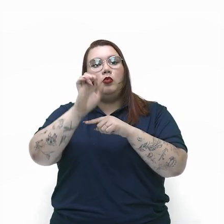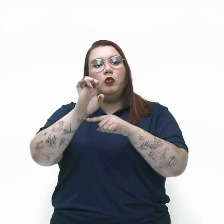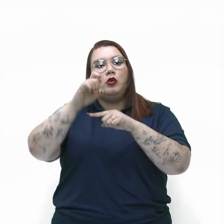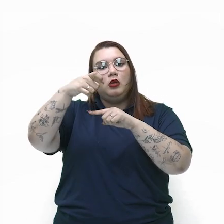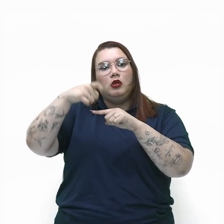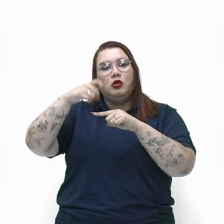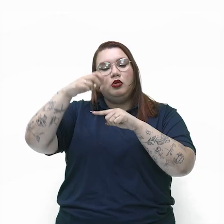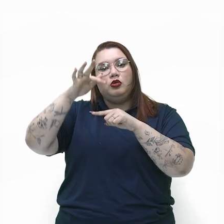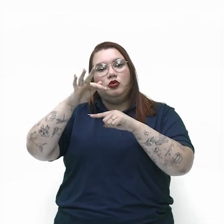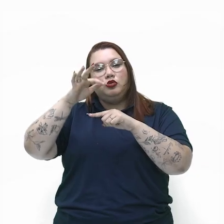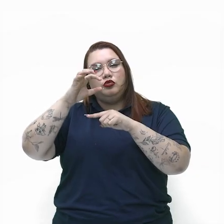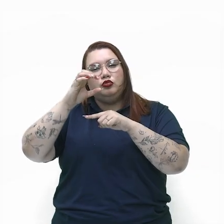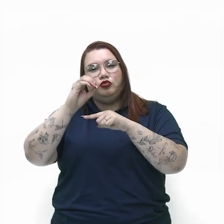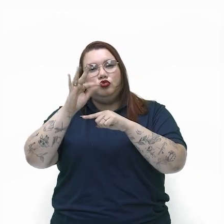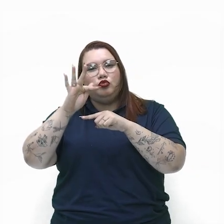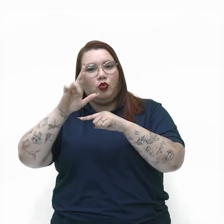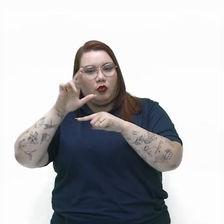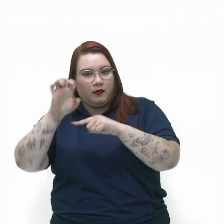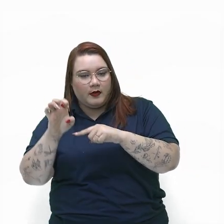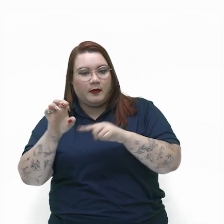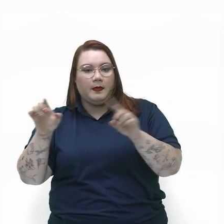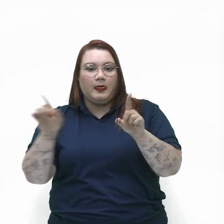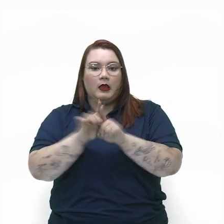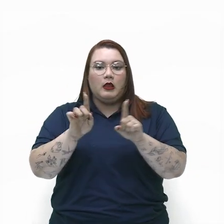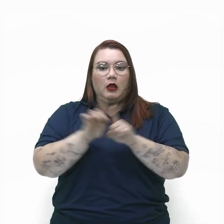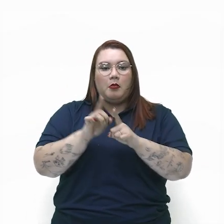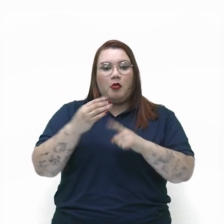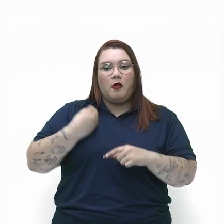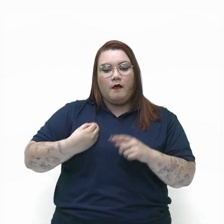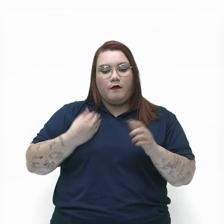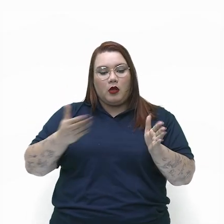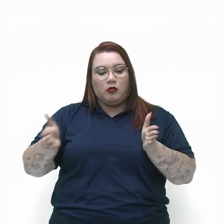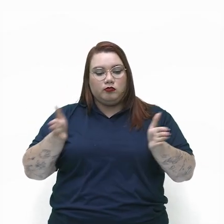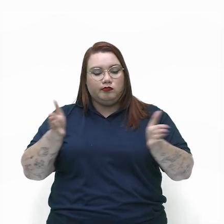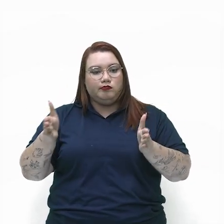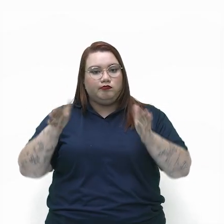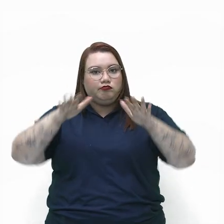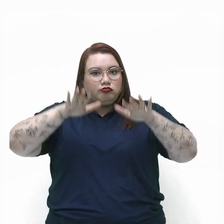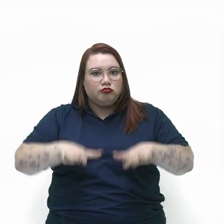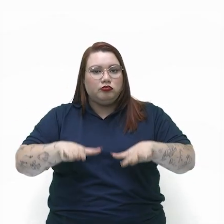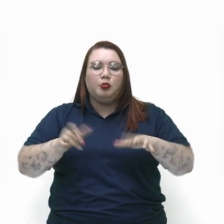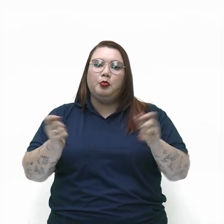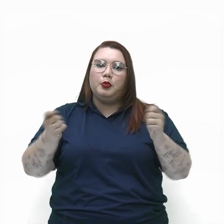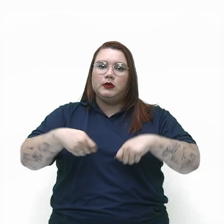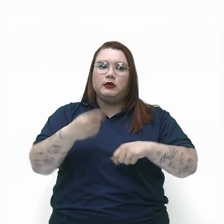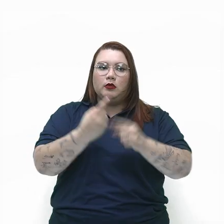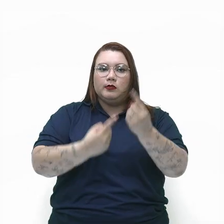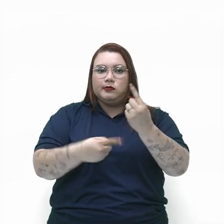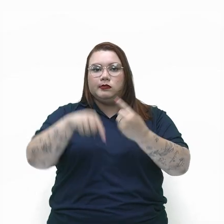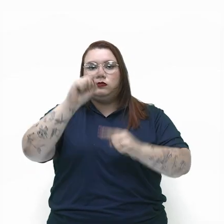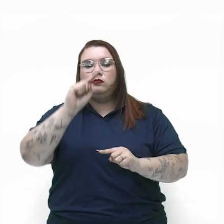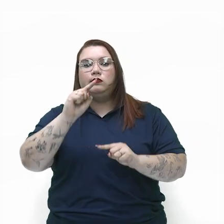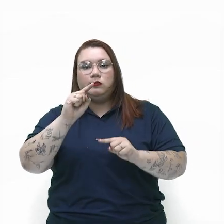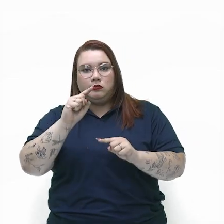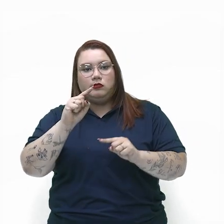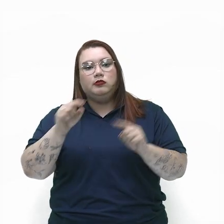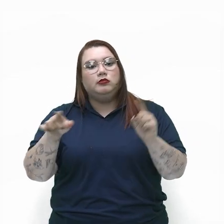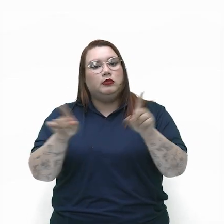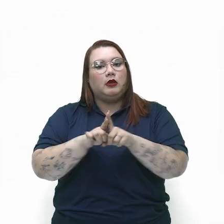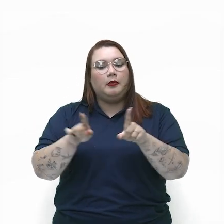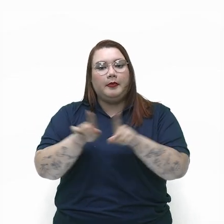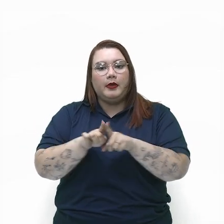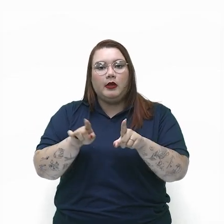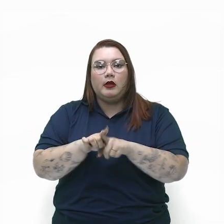necessário também, como requisito, a estabilidade ambiental, num período suficiente para que haja evolução dos